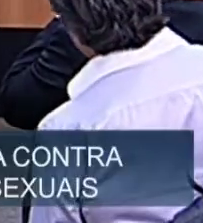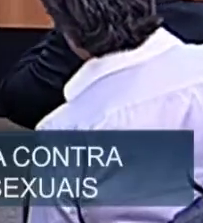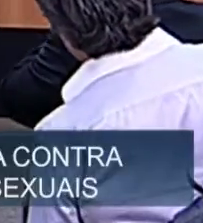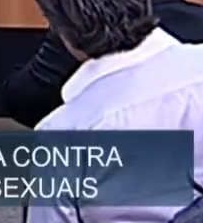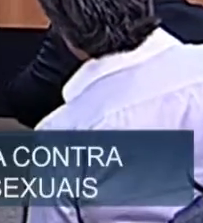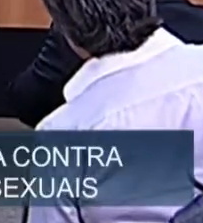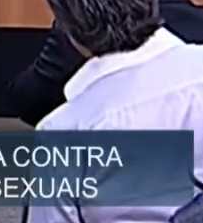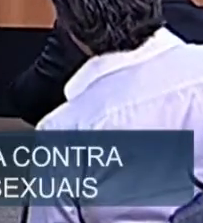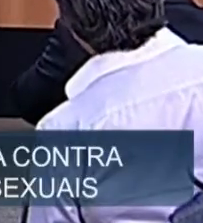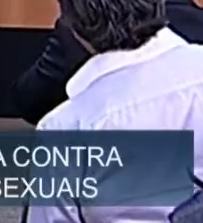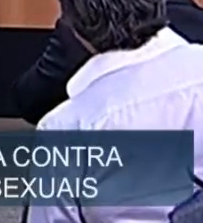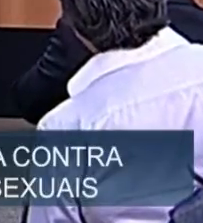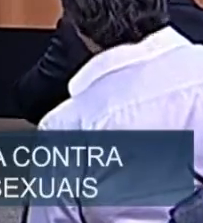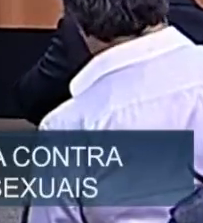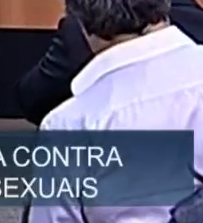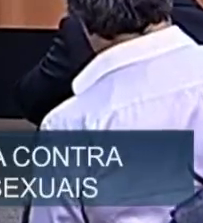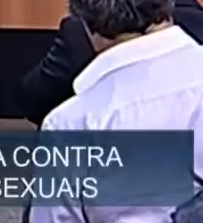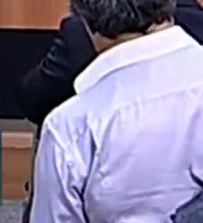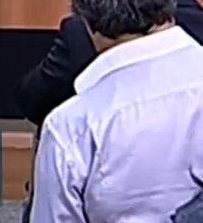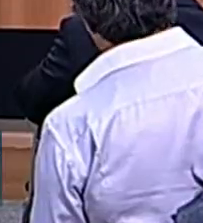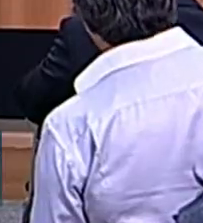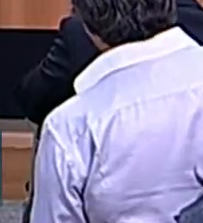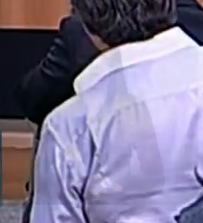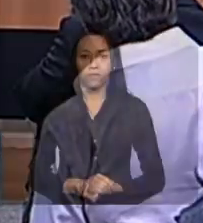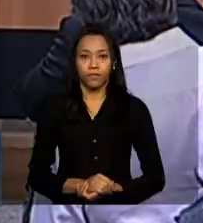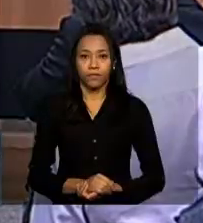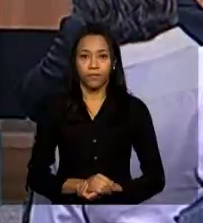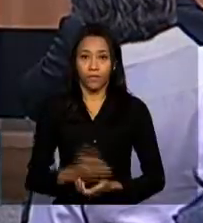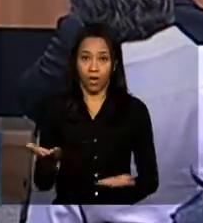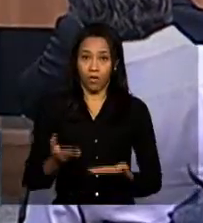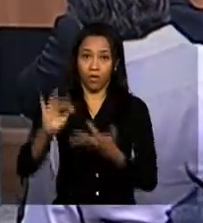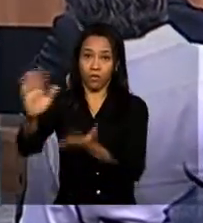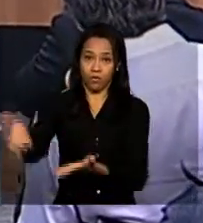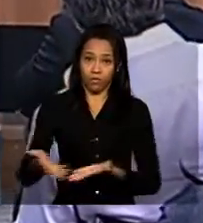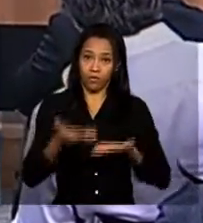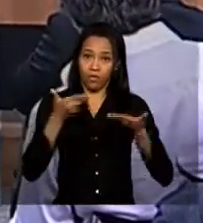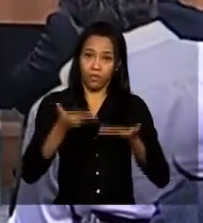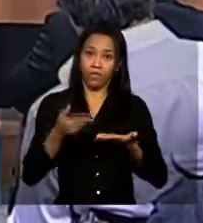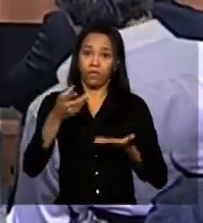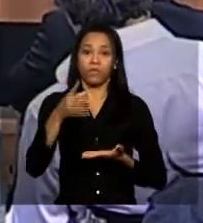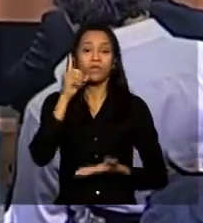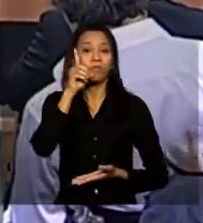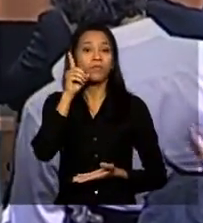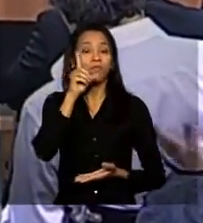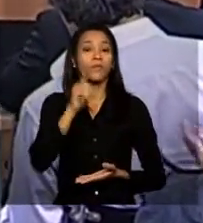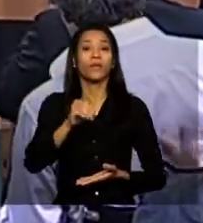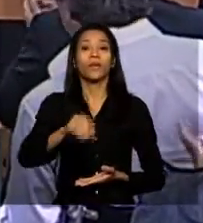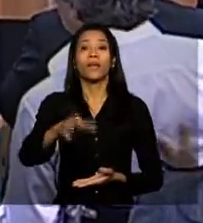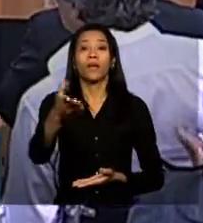Convido à mesa também a senhora Érica Cocai, representante da Frente Parlamentar.